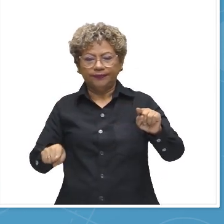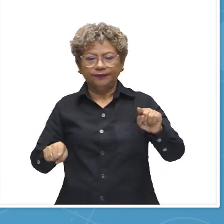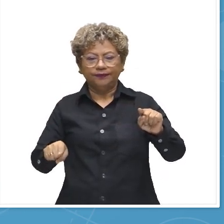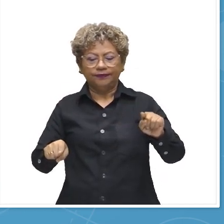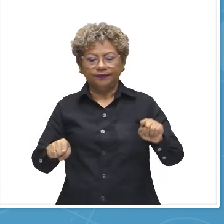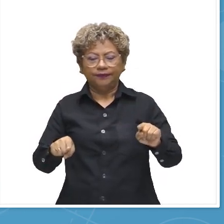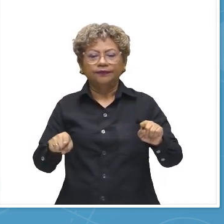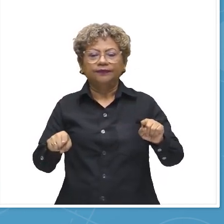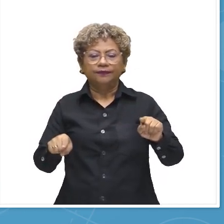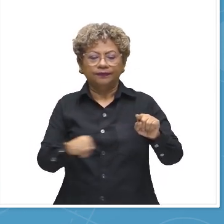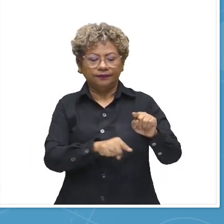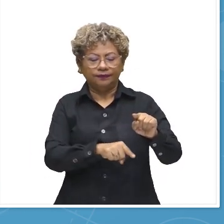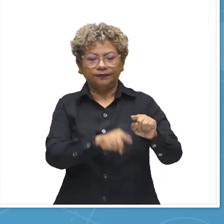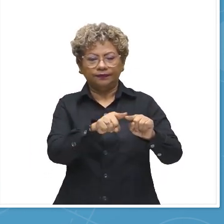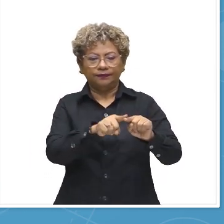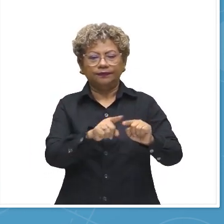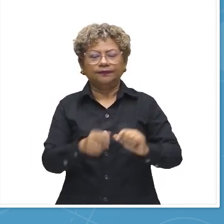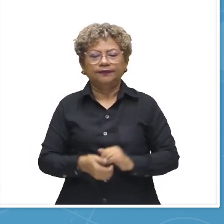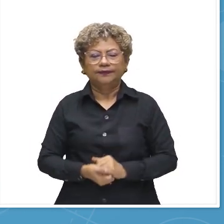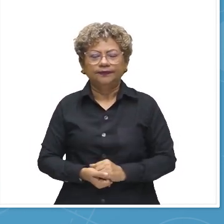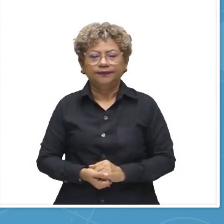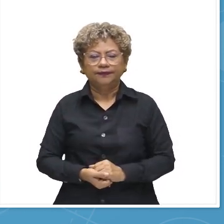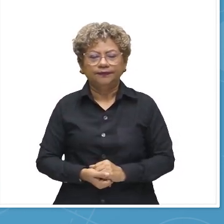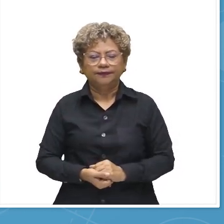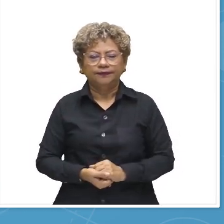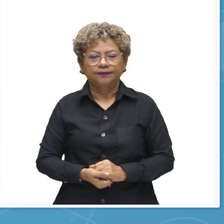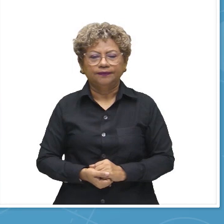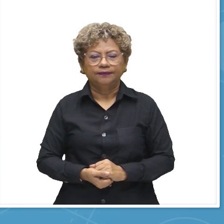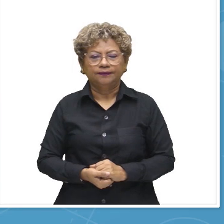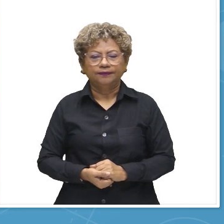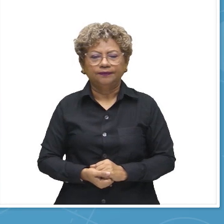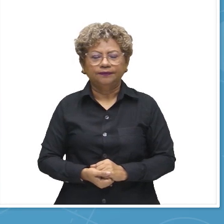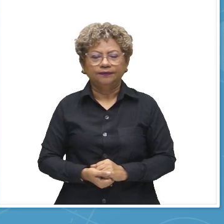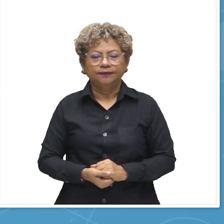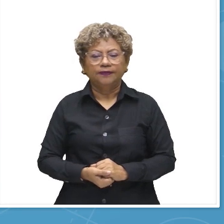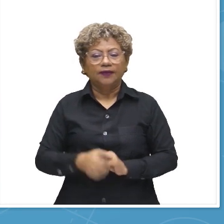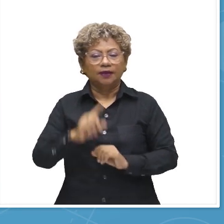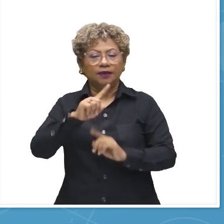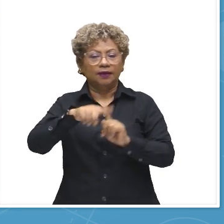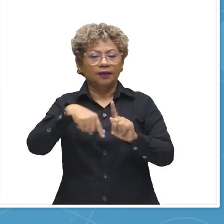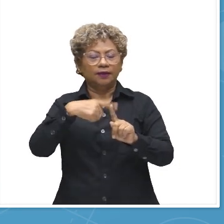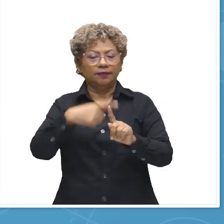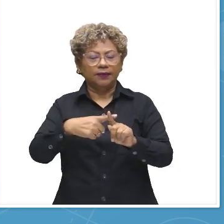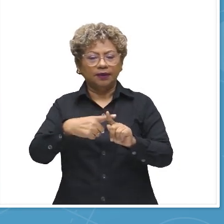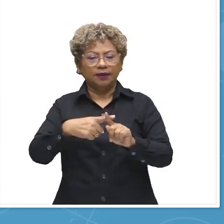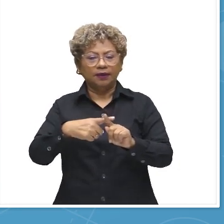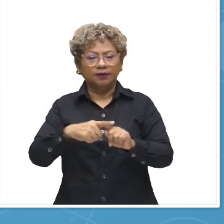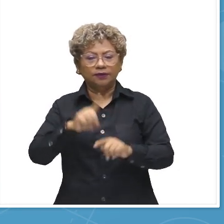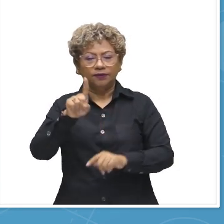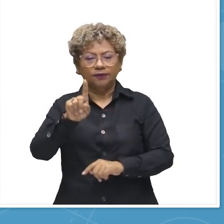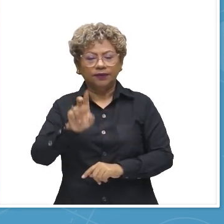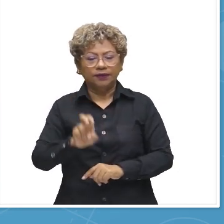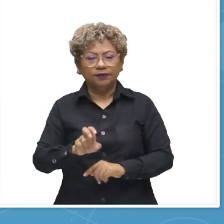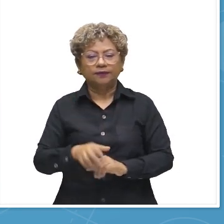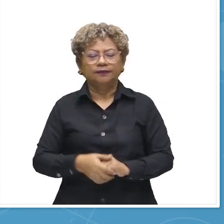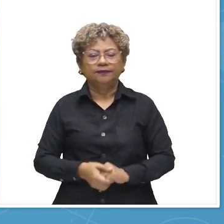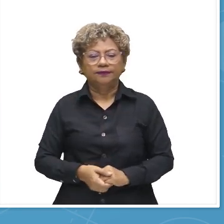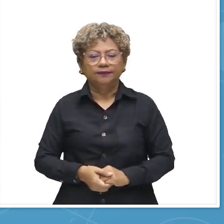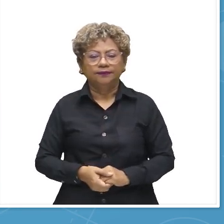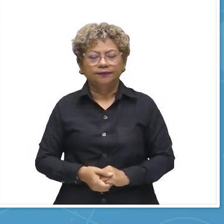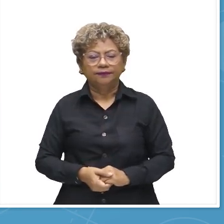inteiro e eu vou usar mais um pedacinho desse 1/5. Então a representação,